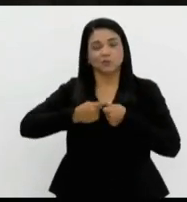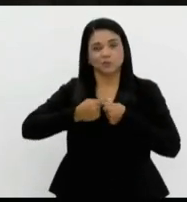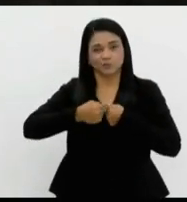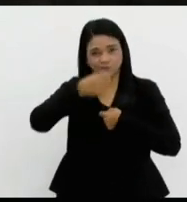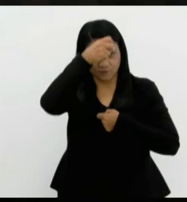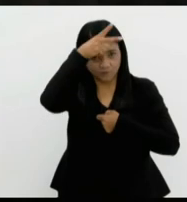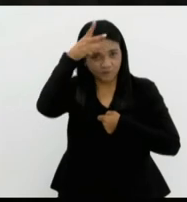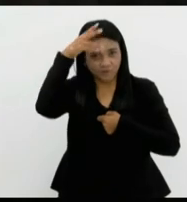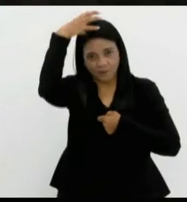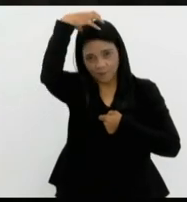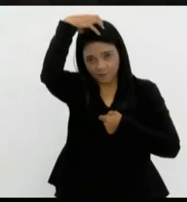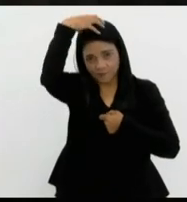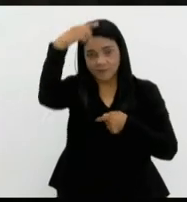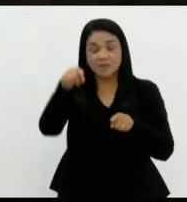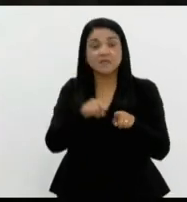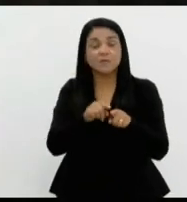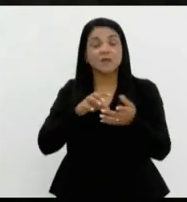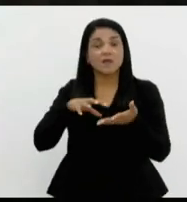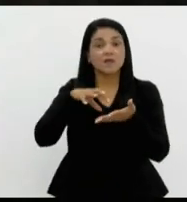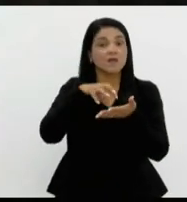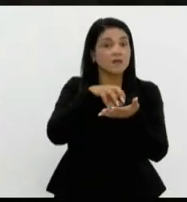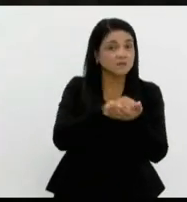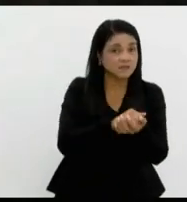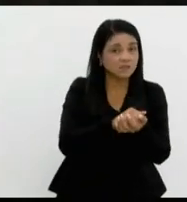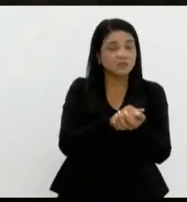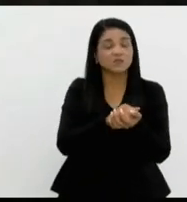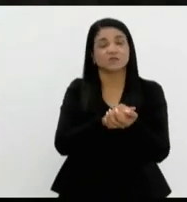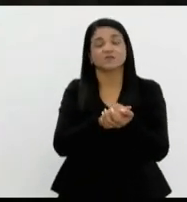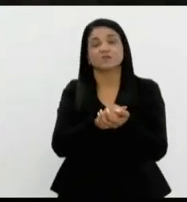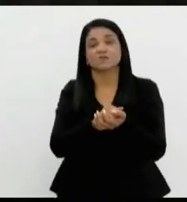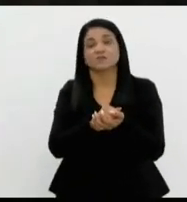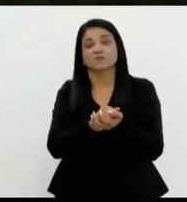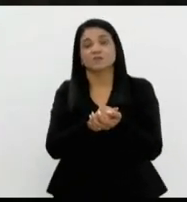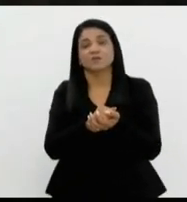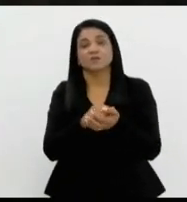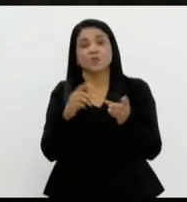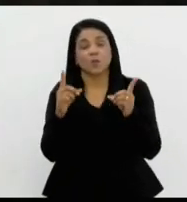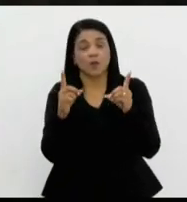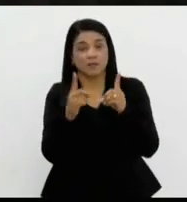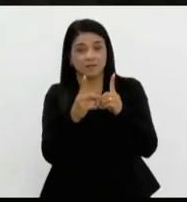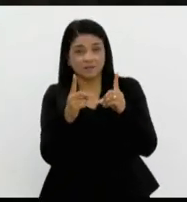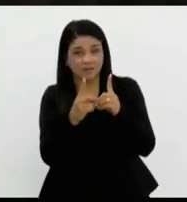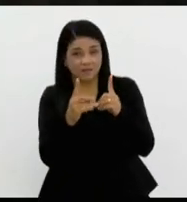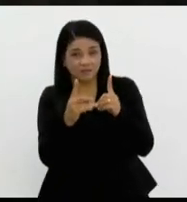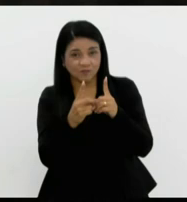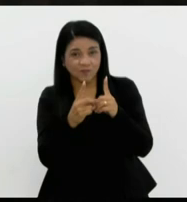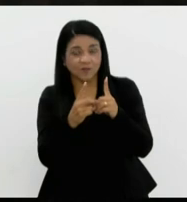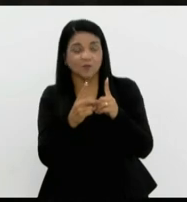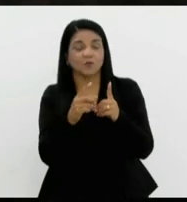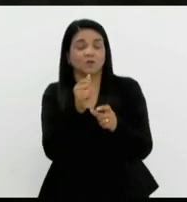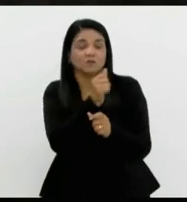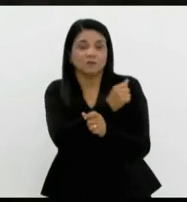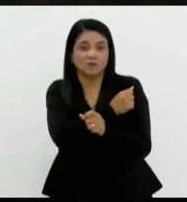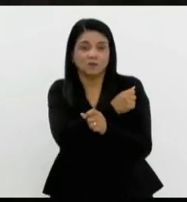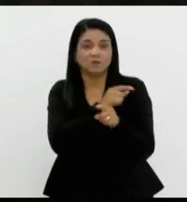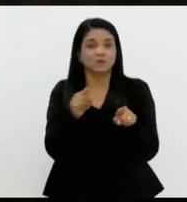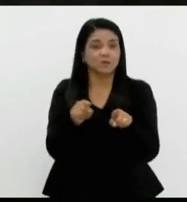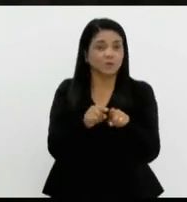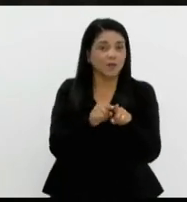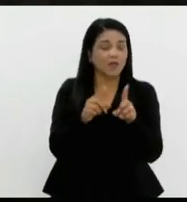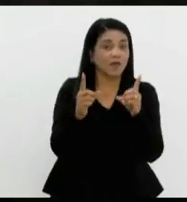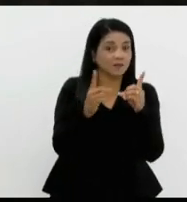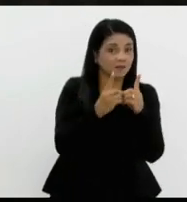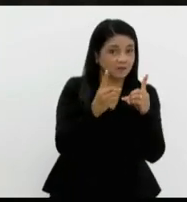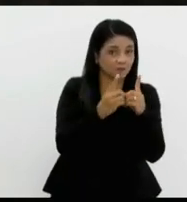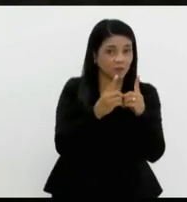também fazendo registro de que, além disso, do atendimento aos alunos, também há o atendimento